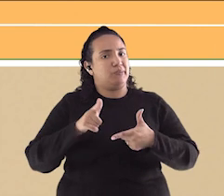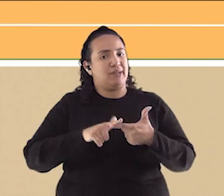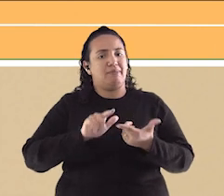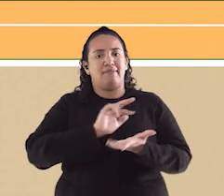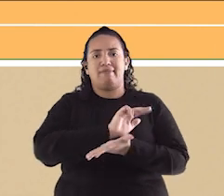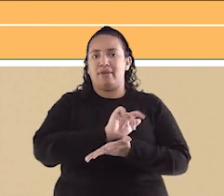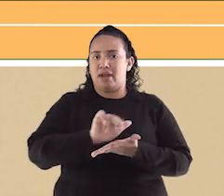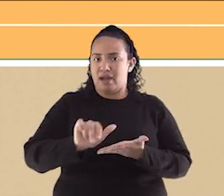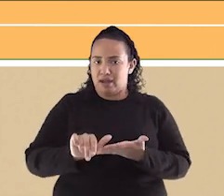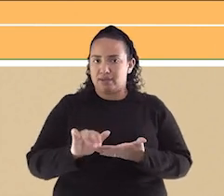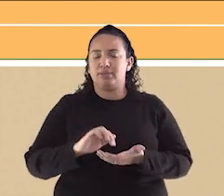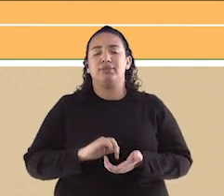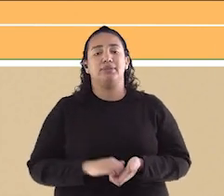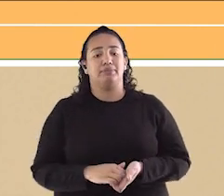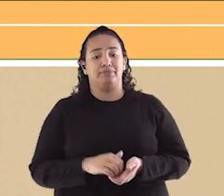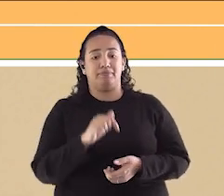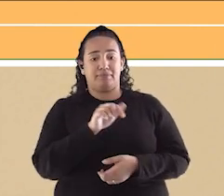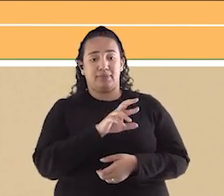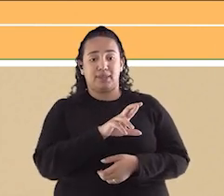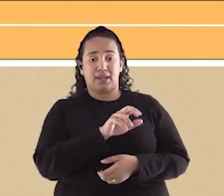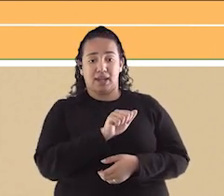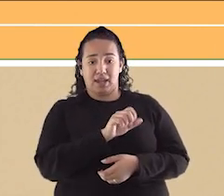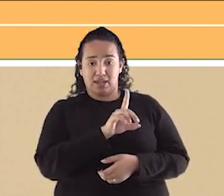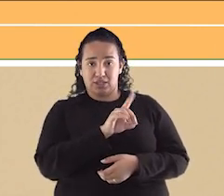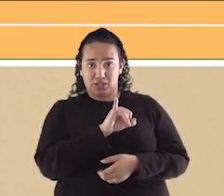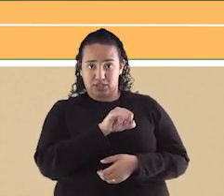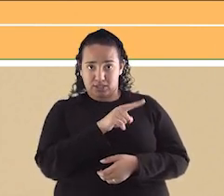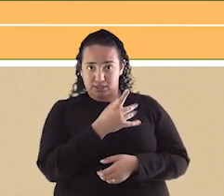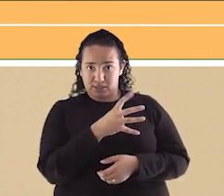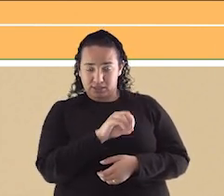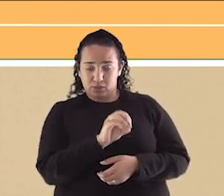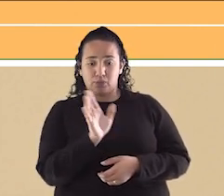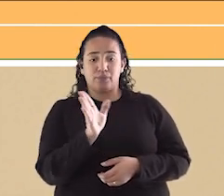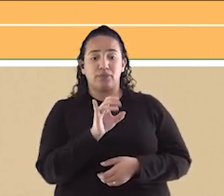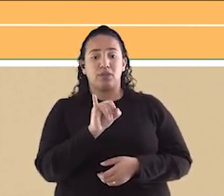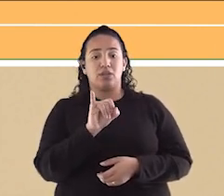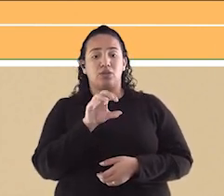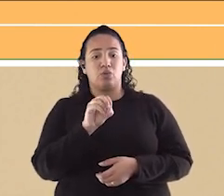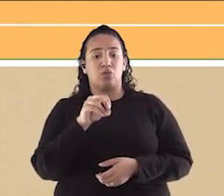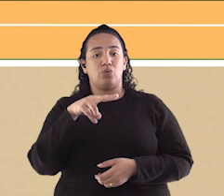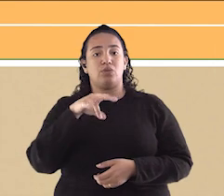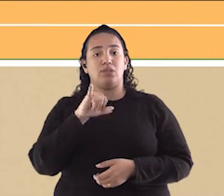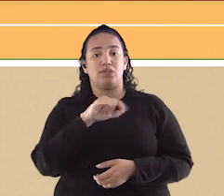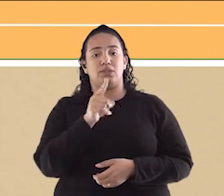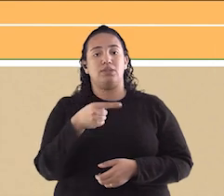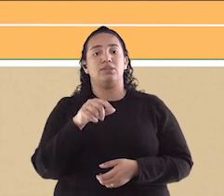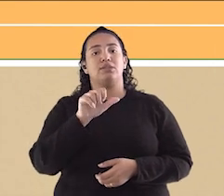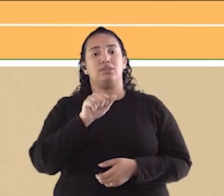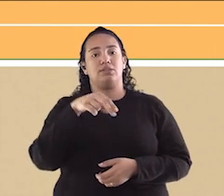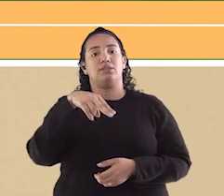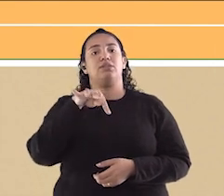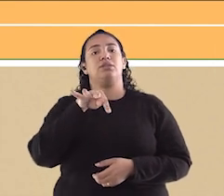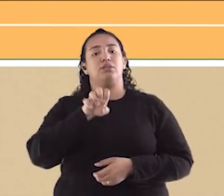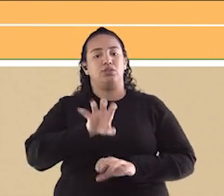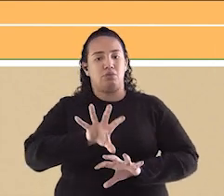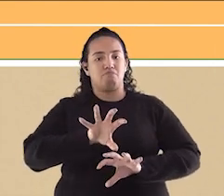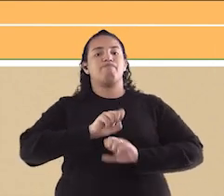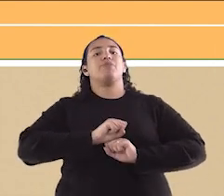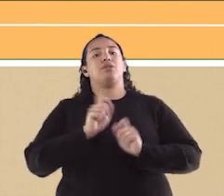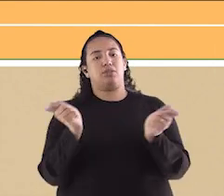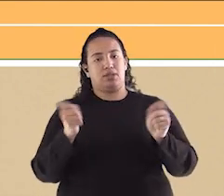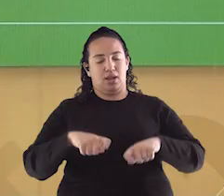permanentes. O tipo de radiação capaz de causar tais males chamamos de radiação ionizante. Então, alerta máximo. Viu,